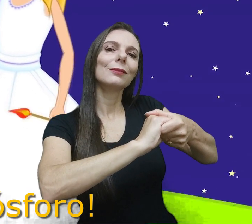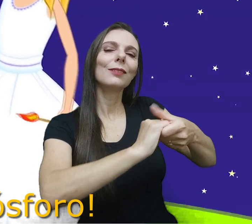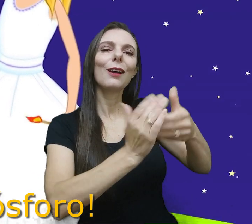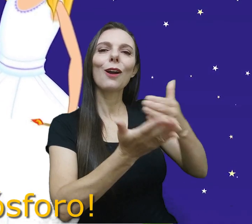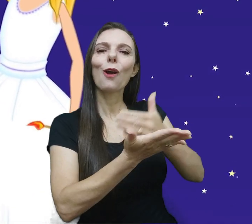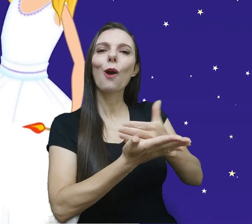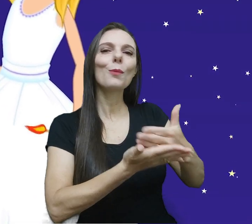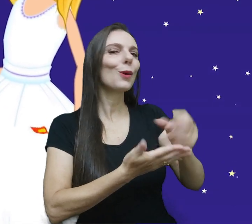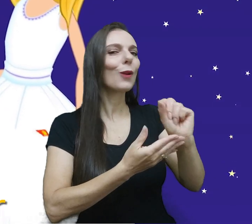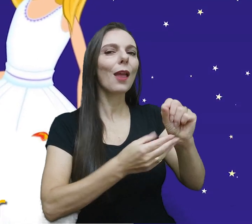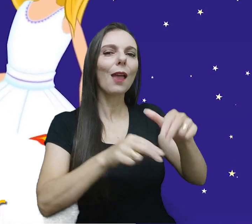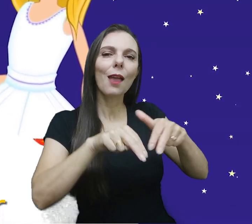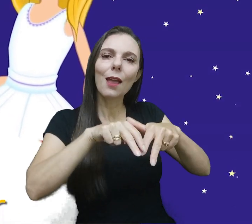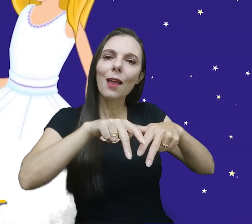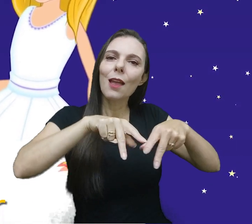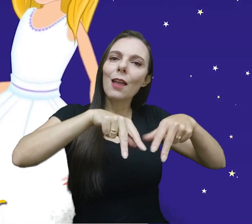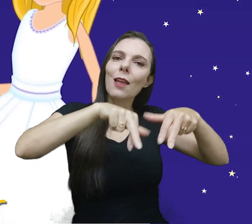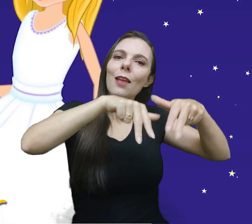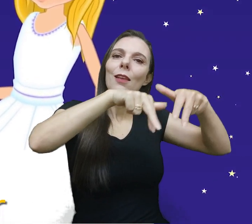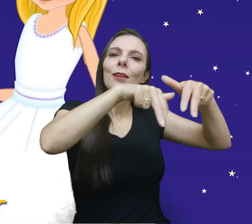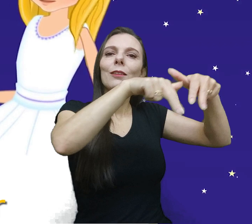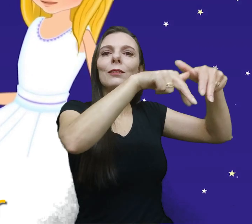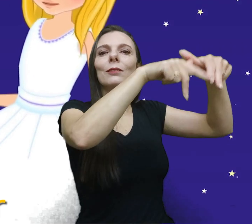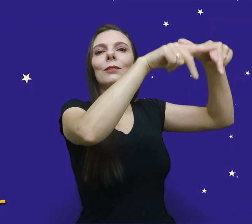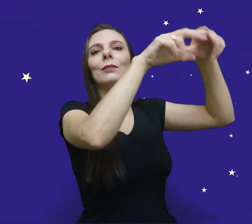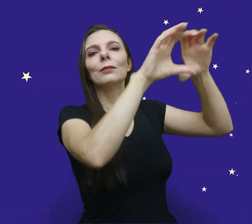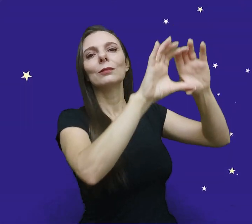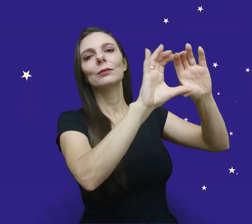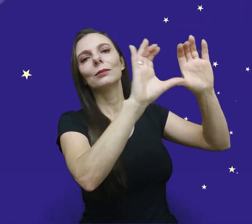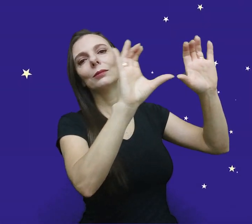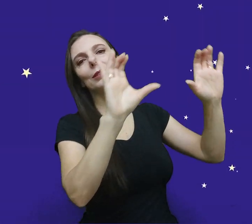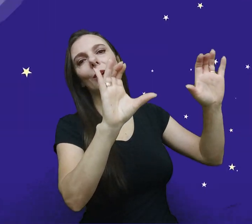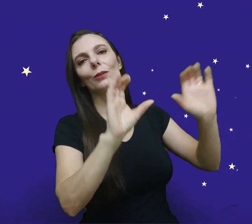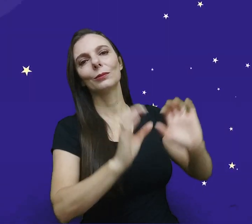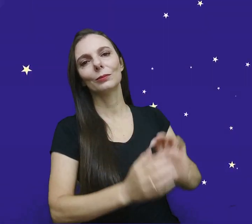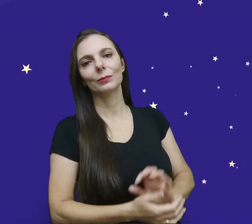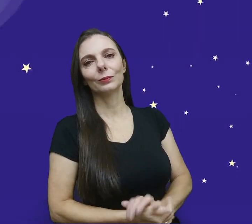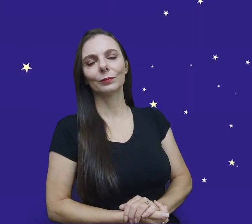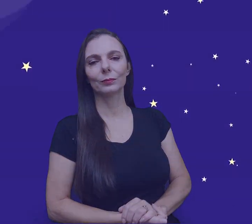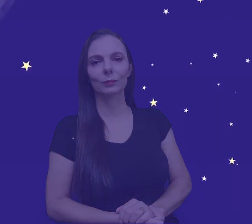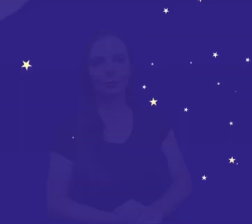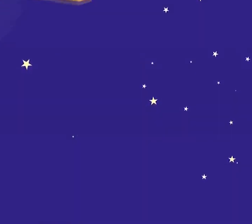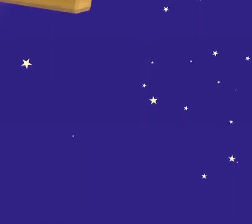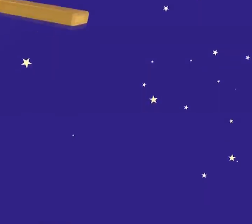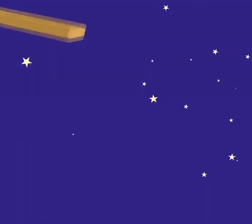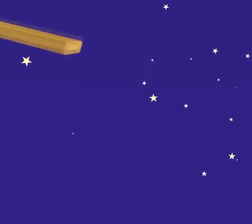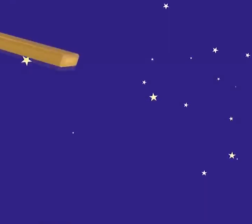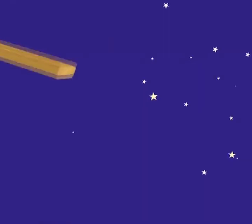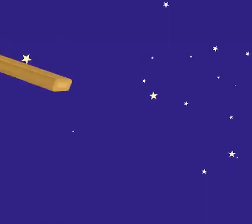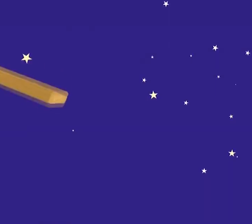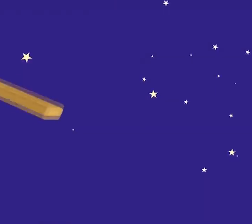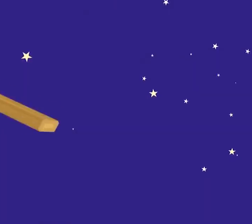de fósforo. E elas começaram a voar juntas para o céu.